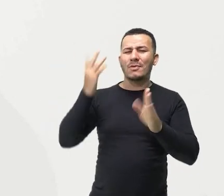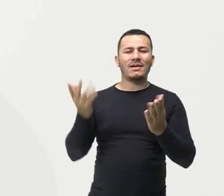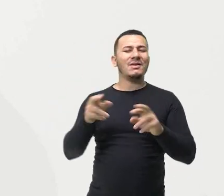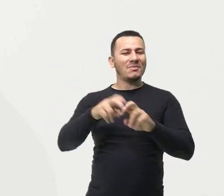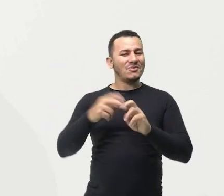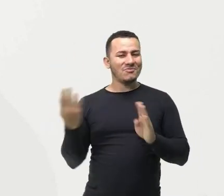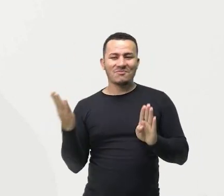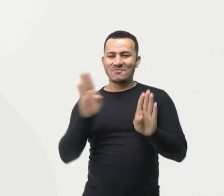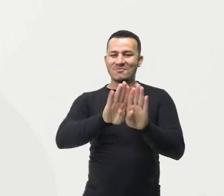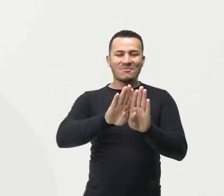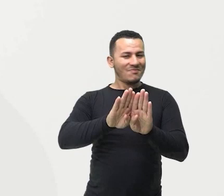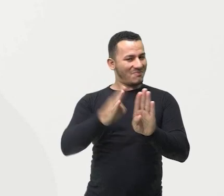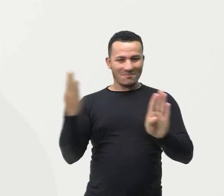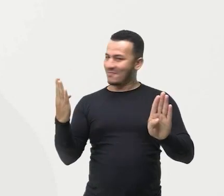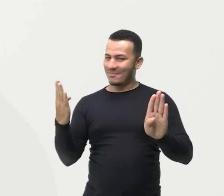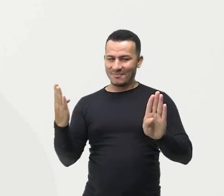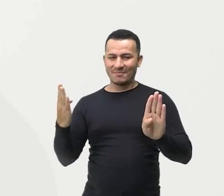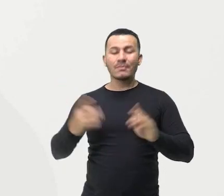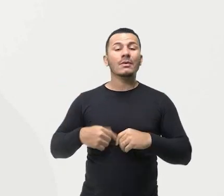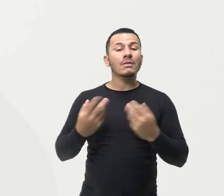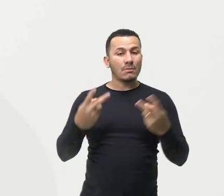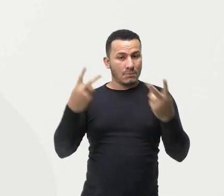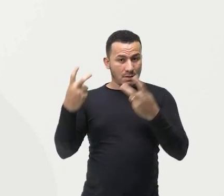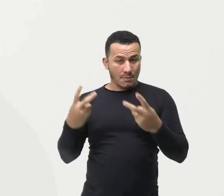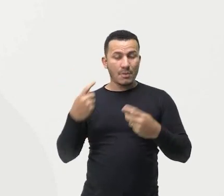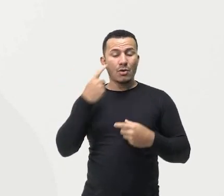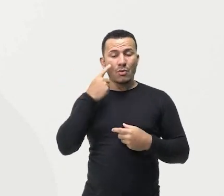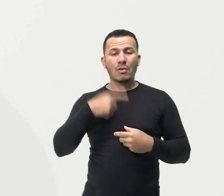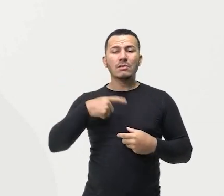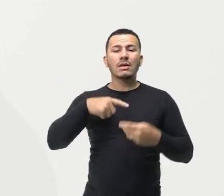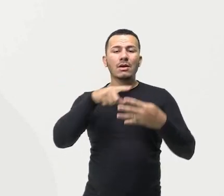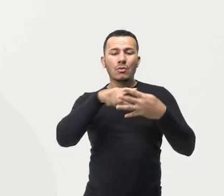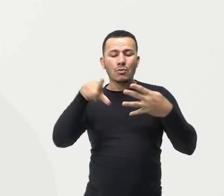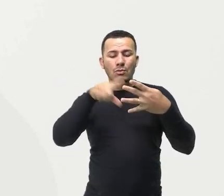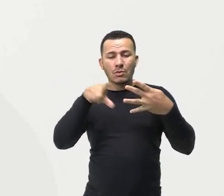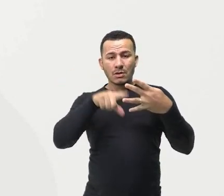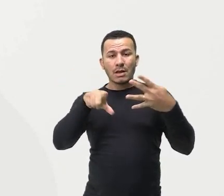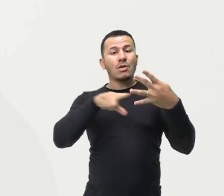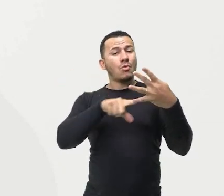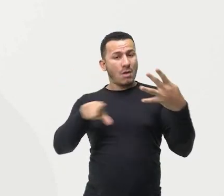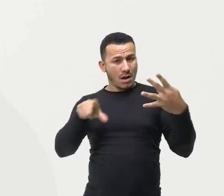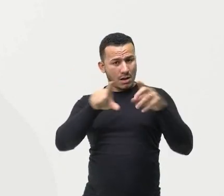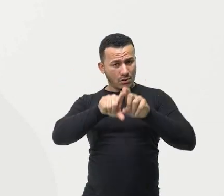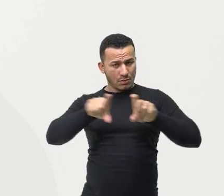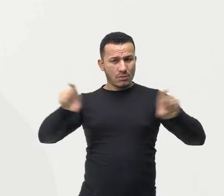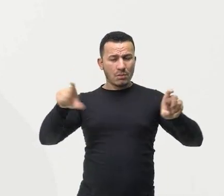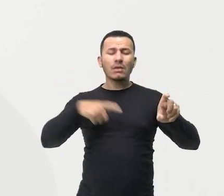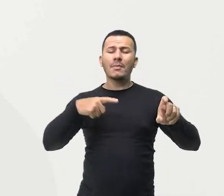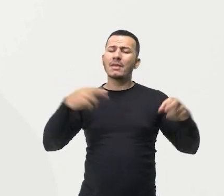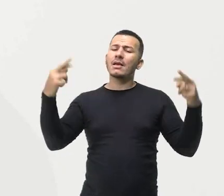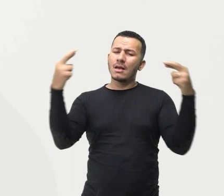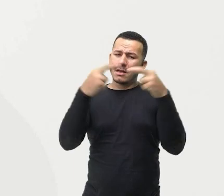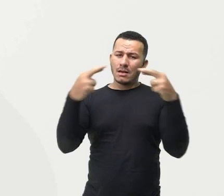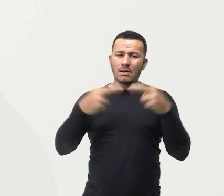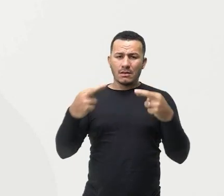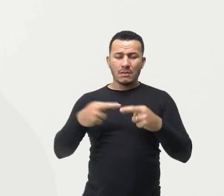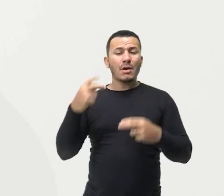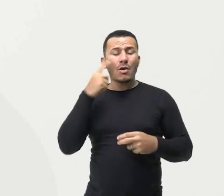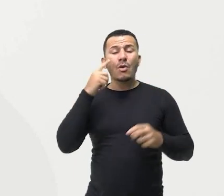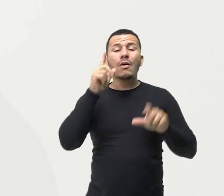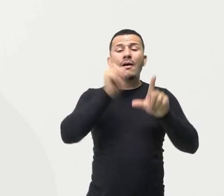Observem outro quarteto, vocês têm aqui outra estrofe de 4 versos e tem rima também. Olha só a